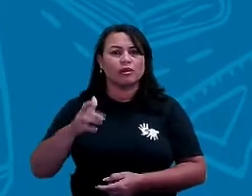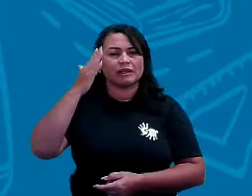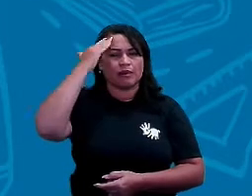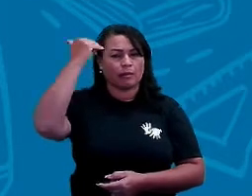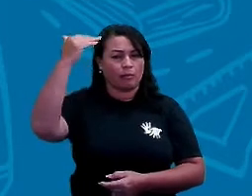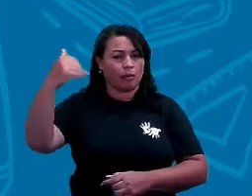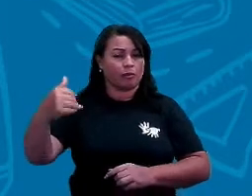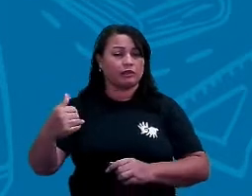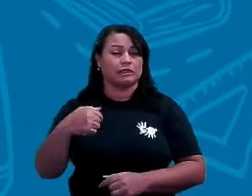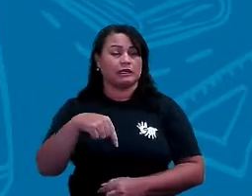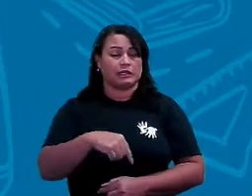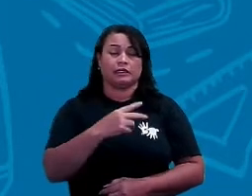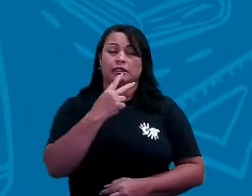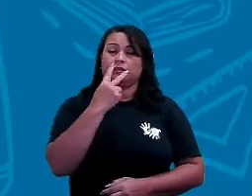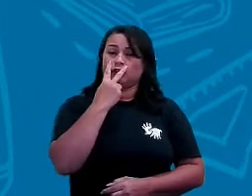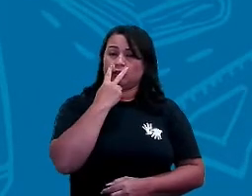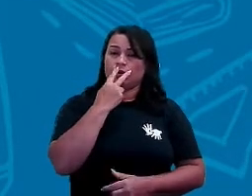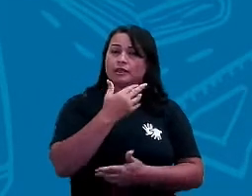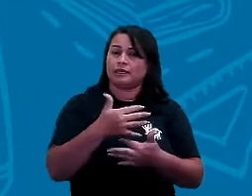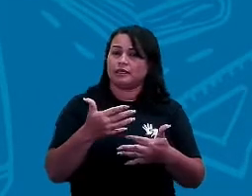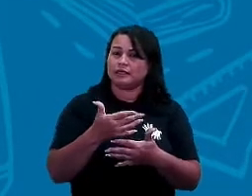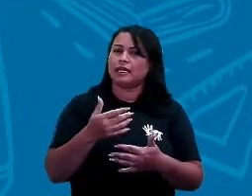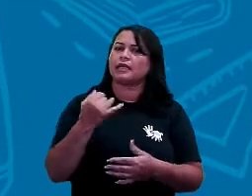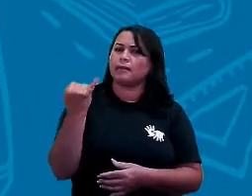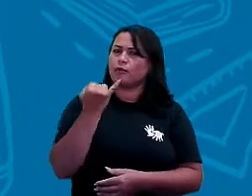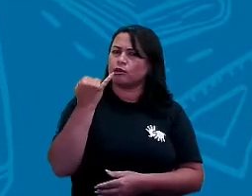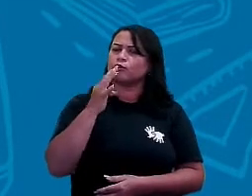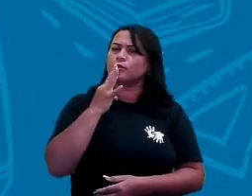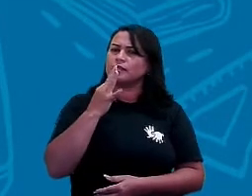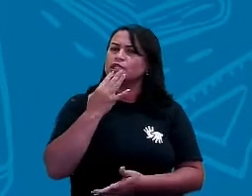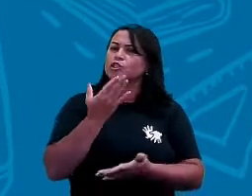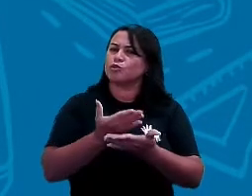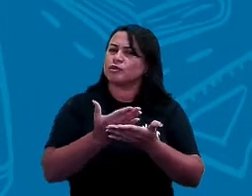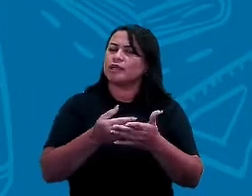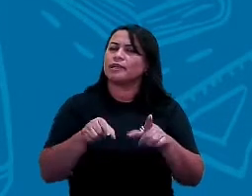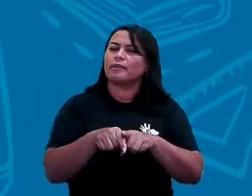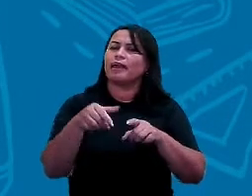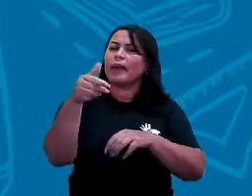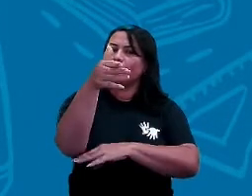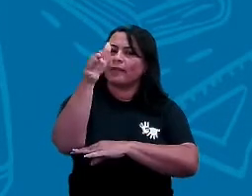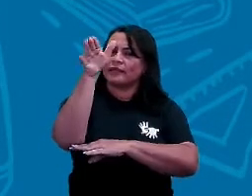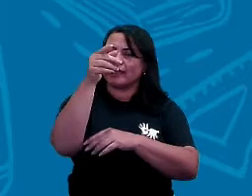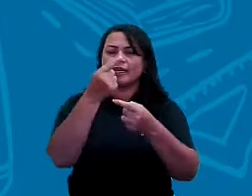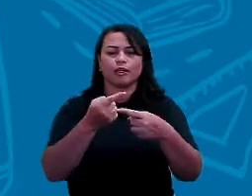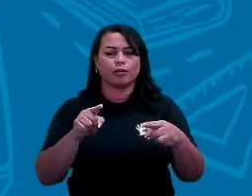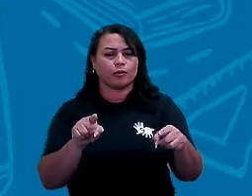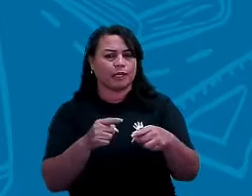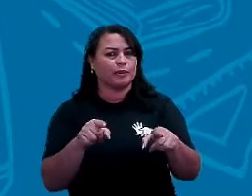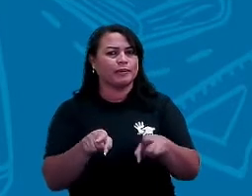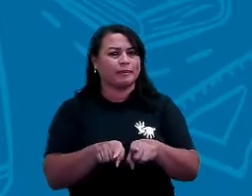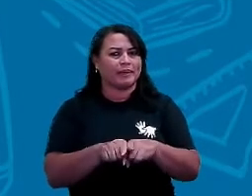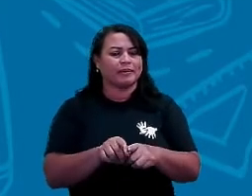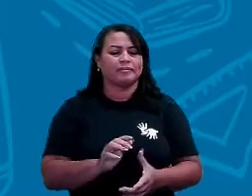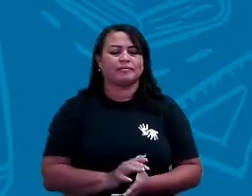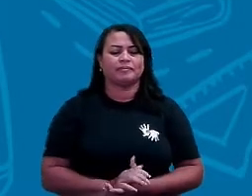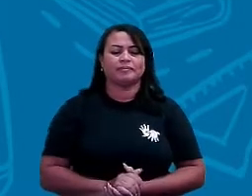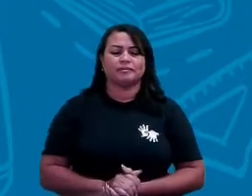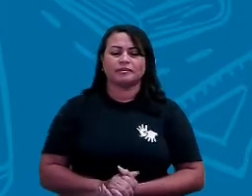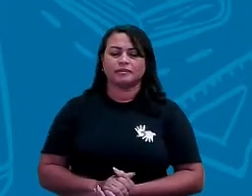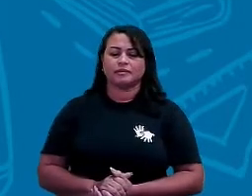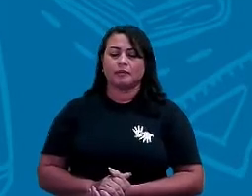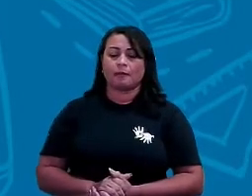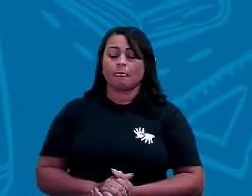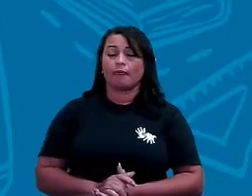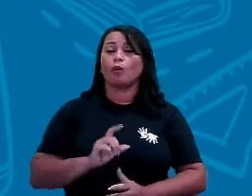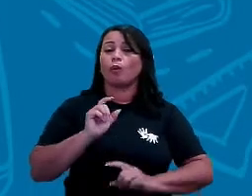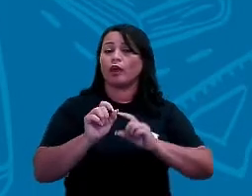a gente conhecer e estudar tanto a nossa bandeira quanto o nosso hino, tá certo? Então, o